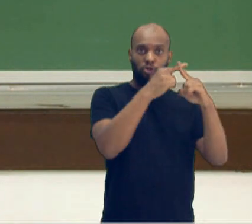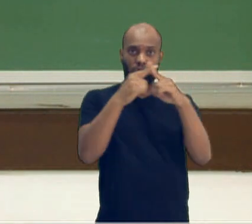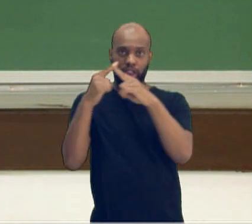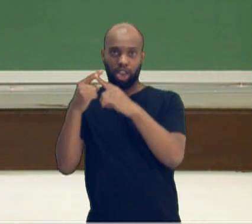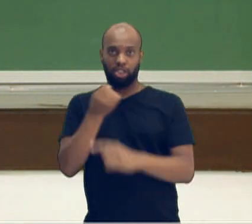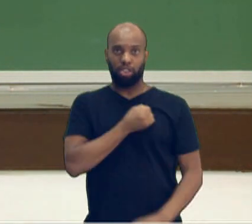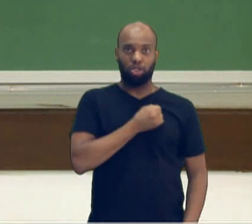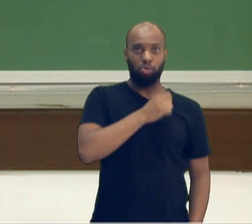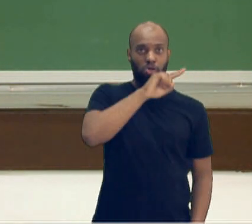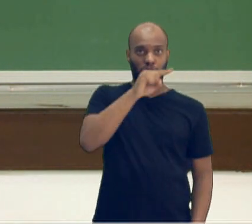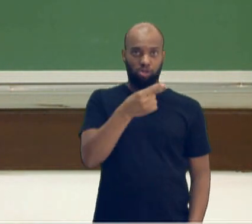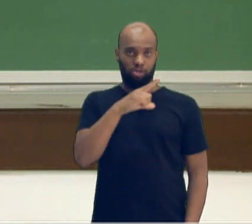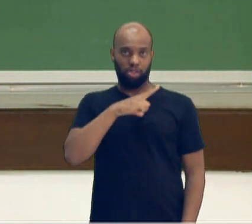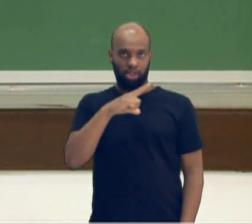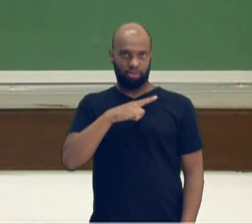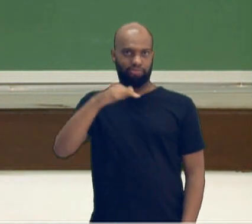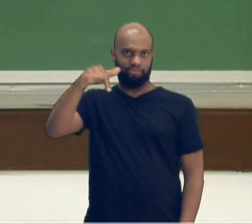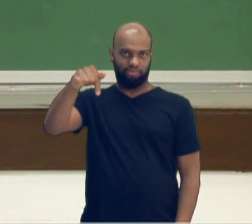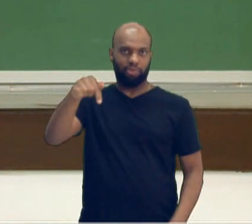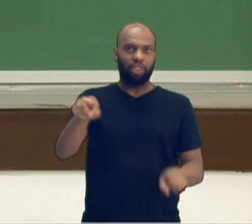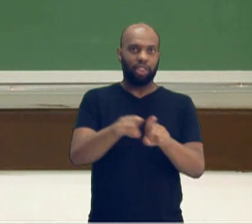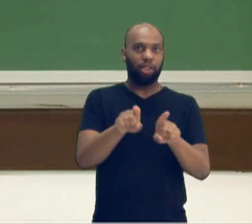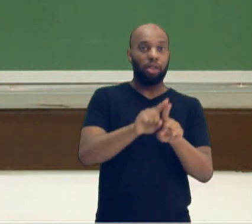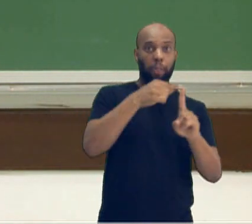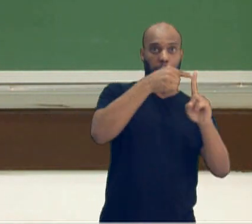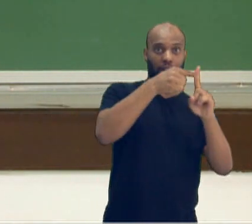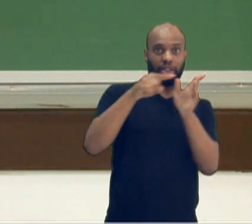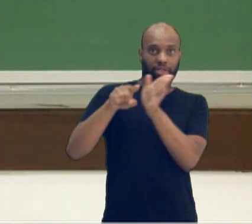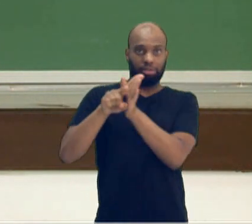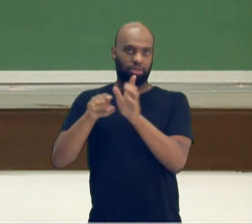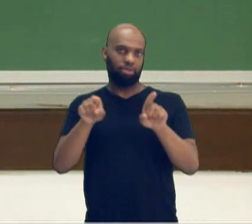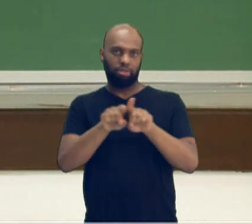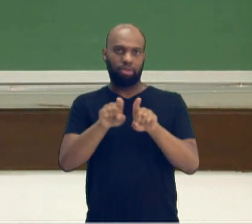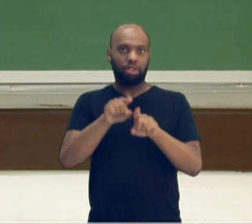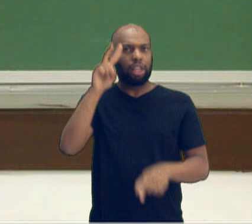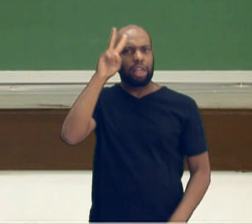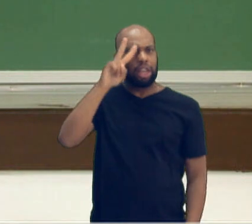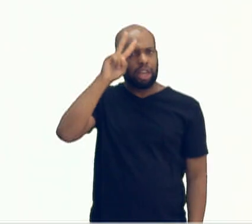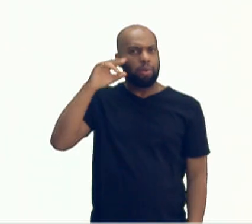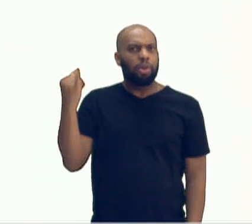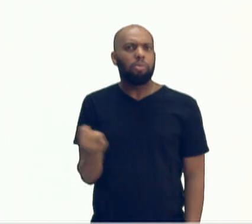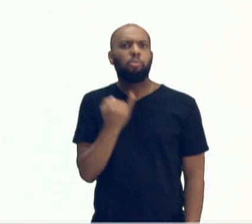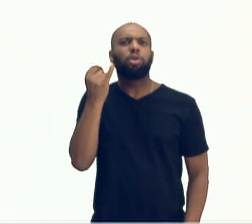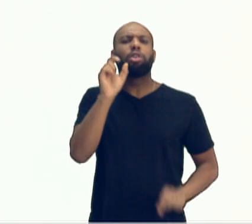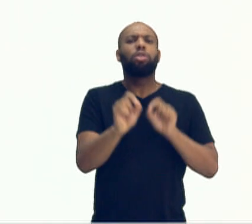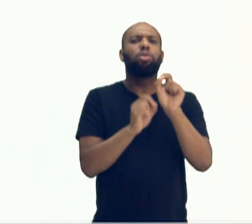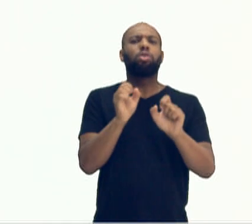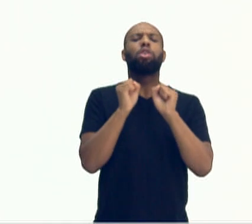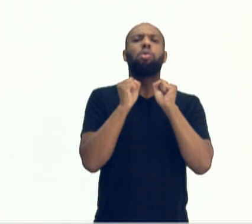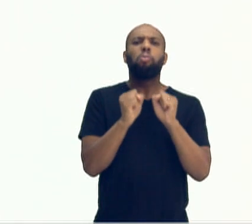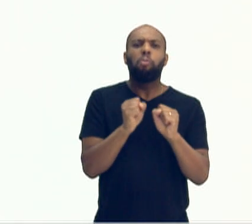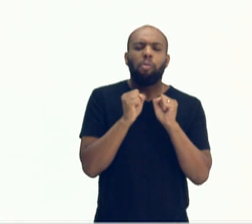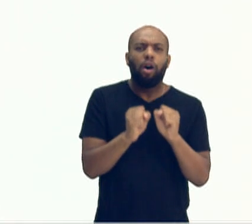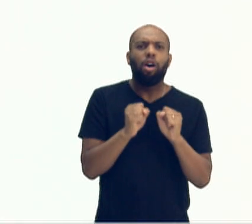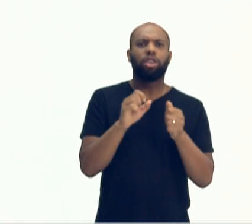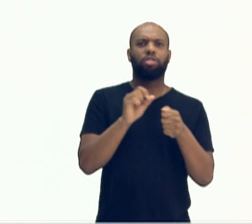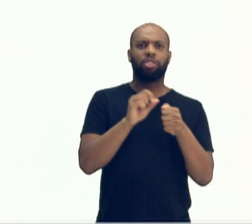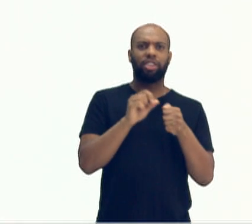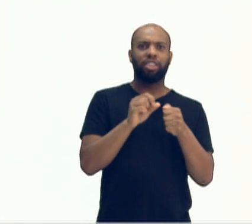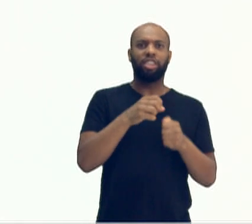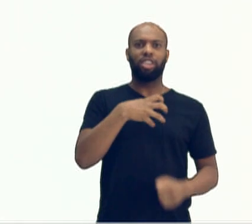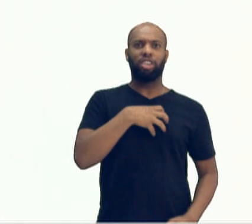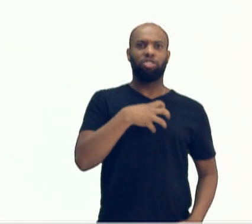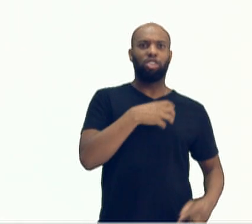números racionais, positivos e negativos. O que eu tenho que lembrar? Posso fazer a multiplicação na forma